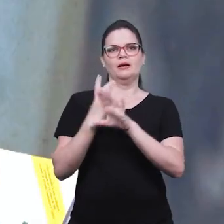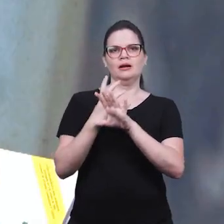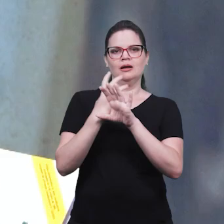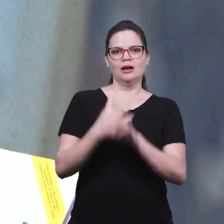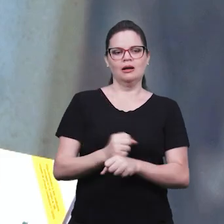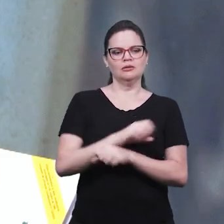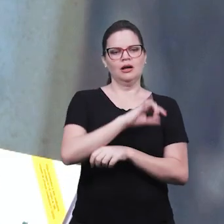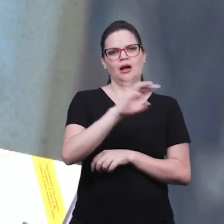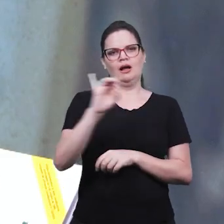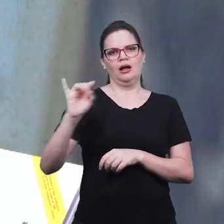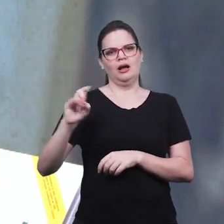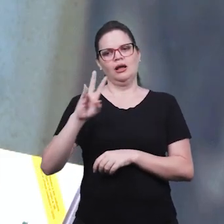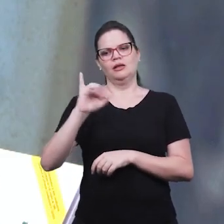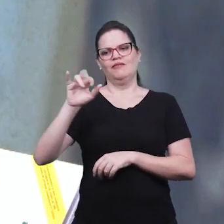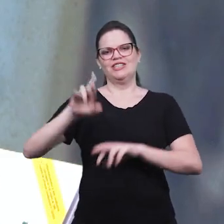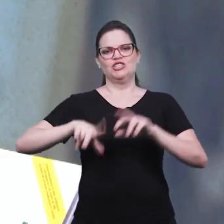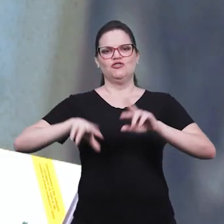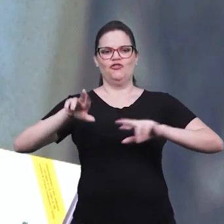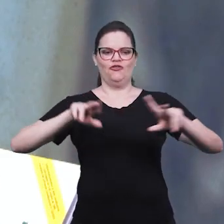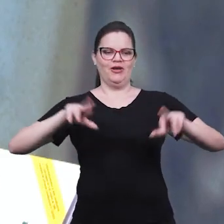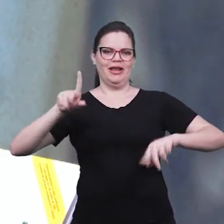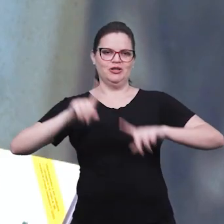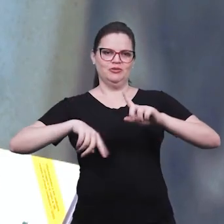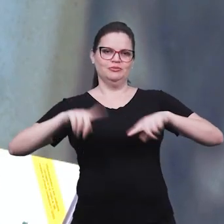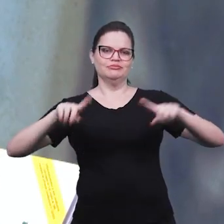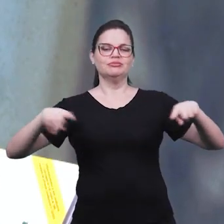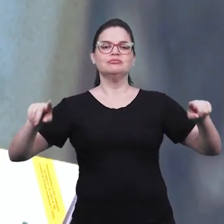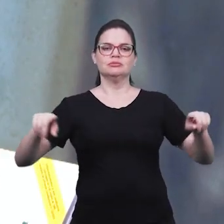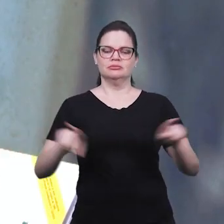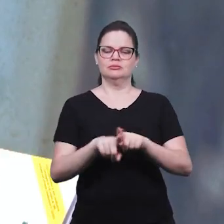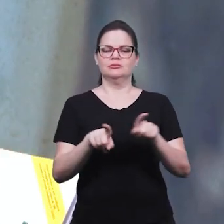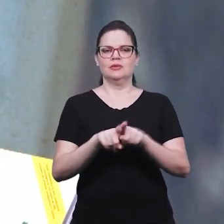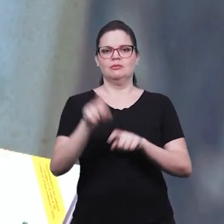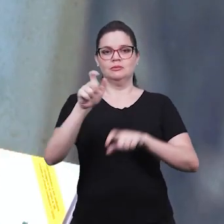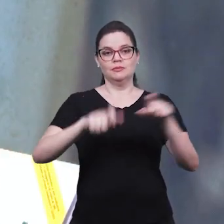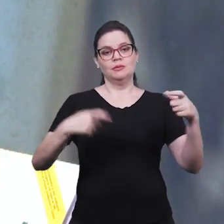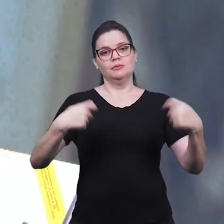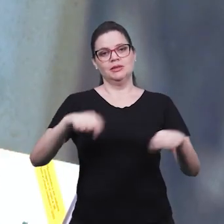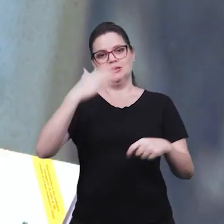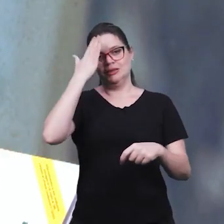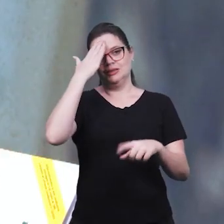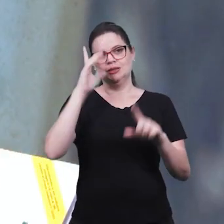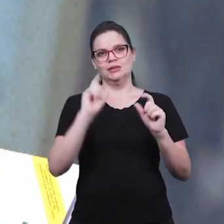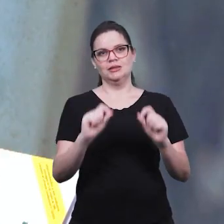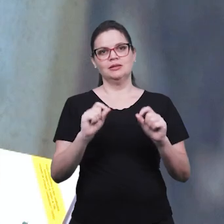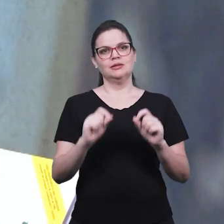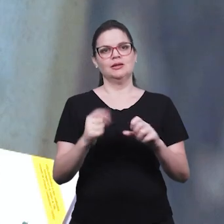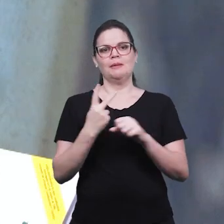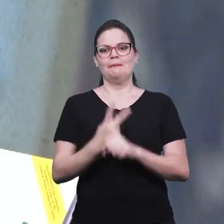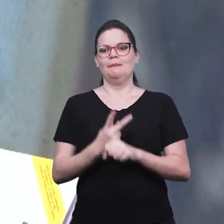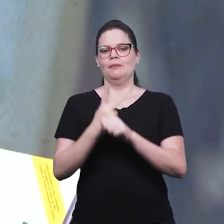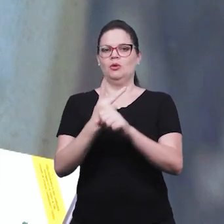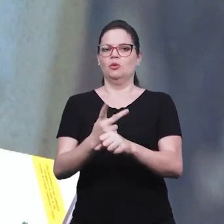os cálculos para cada caso são diferenciados e as pessoas também têm que entender que tem que procurar isso o